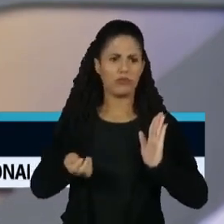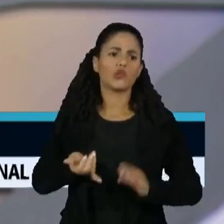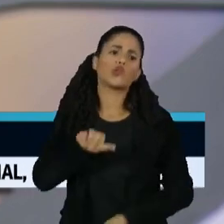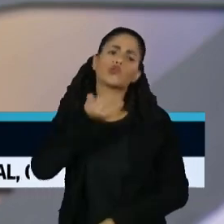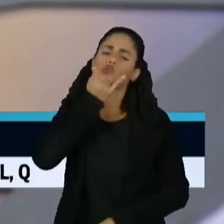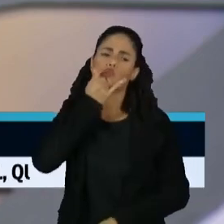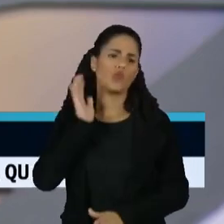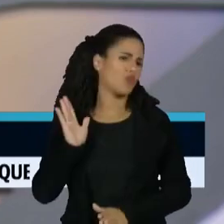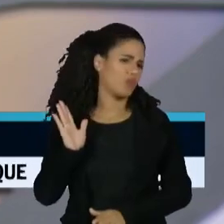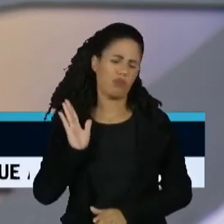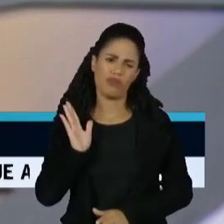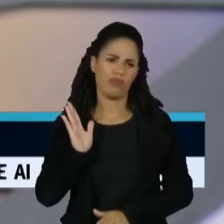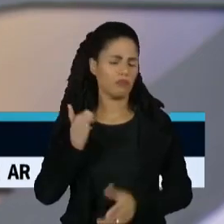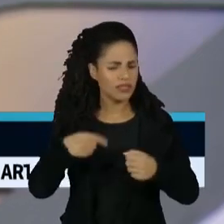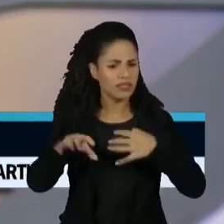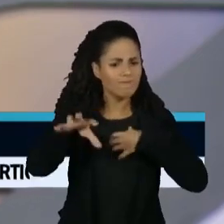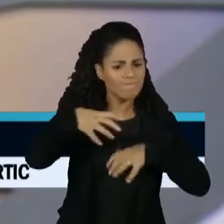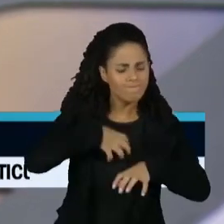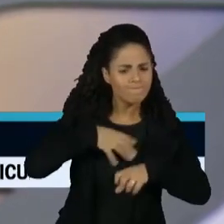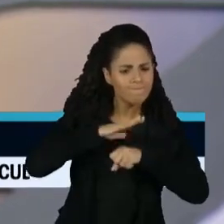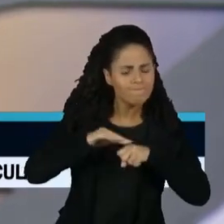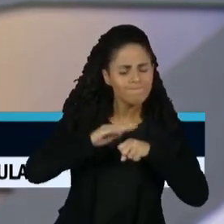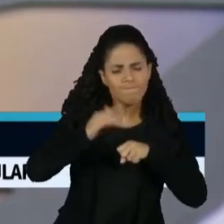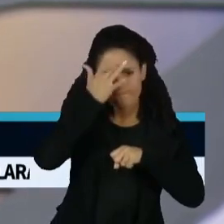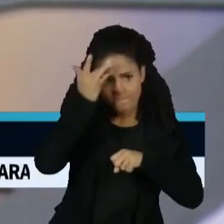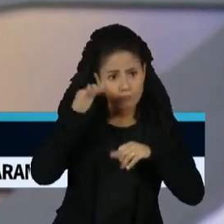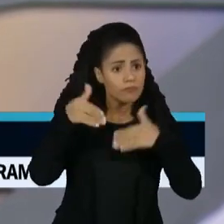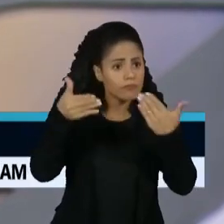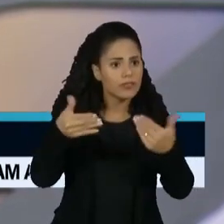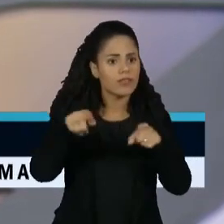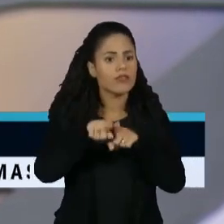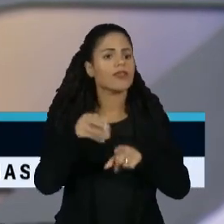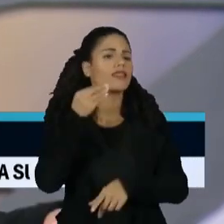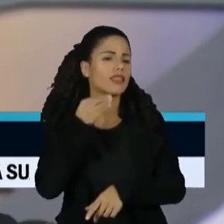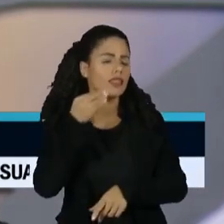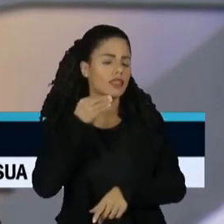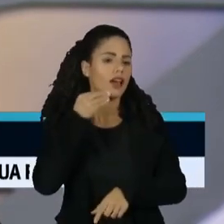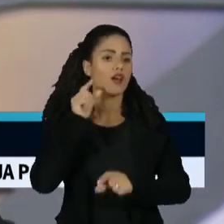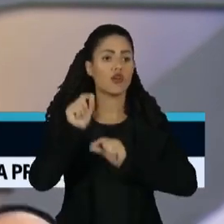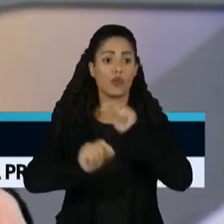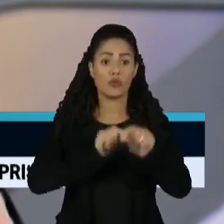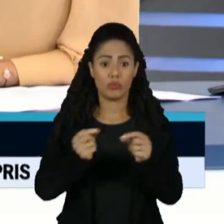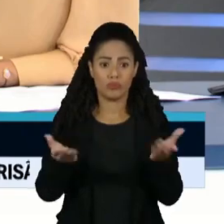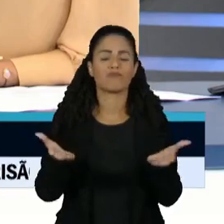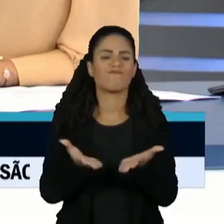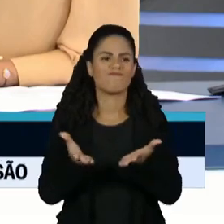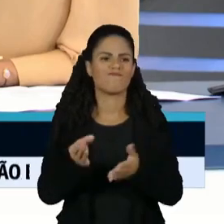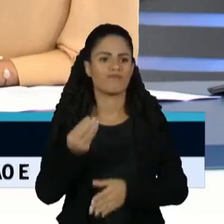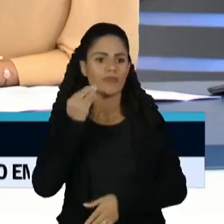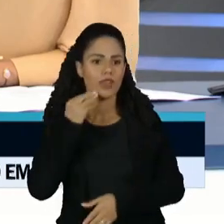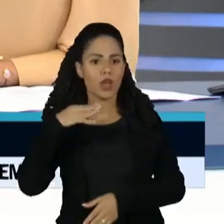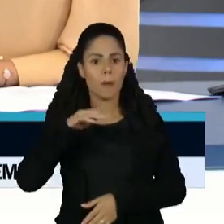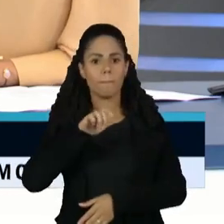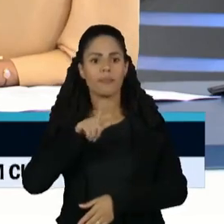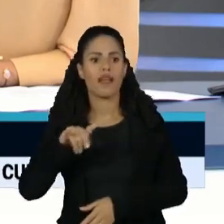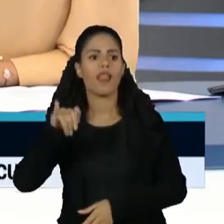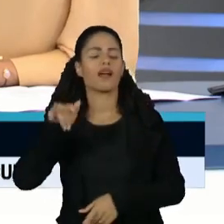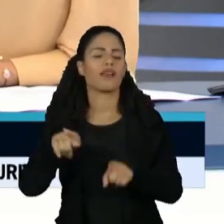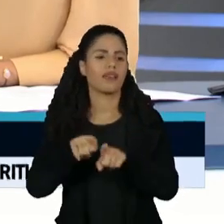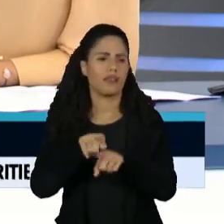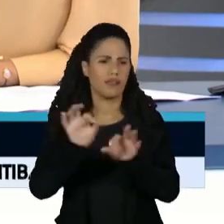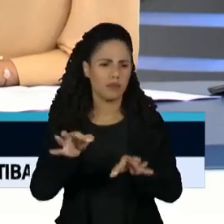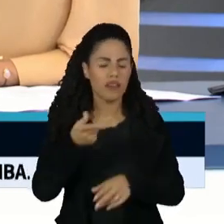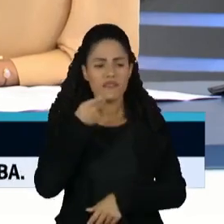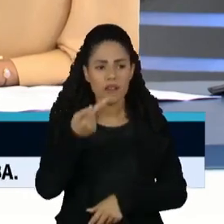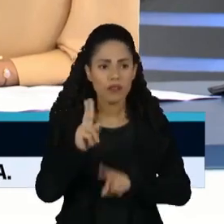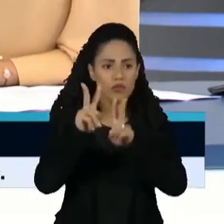é inegociável. Tendo dito isso, eu acho que eles tentaram falar para as bases, né? O Milei continuou insistindo